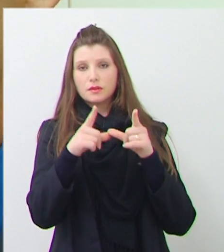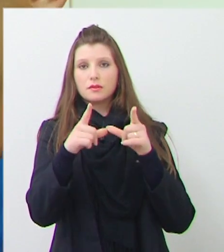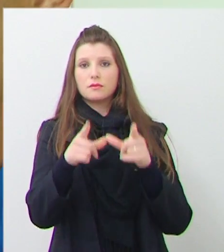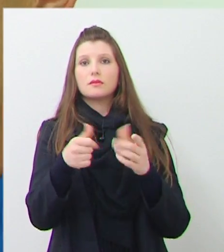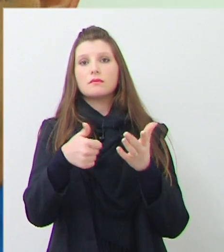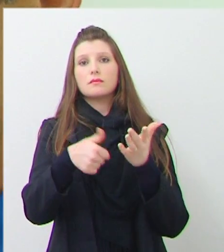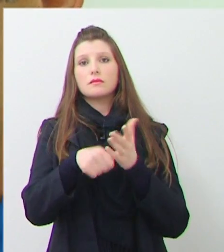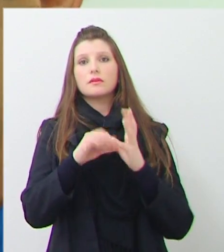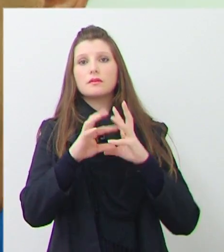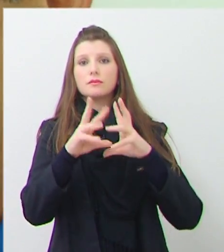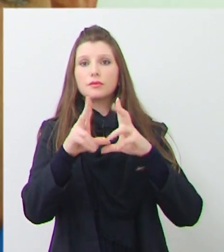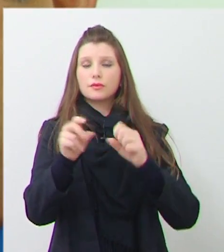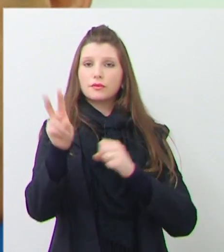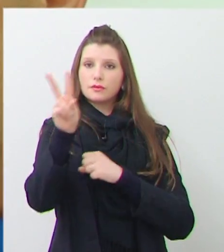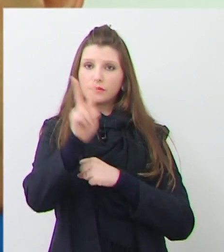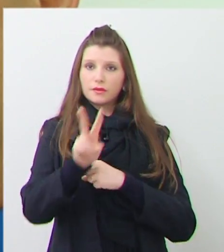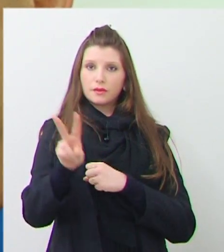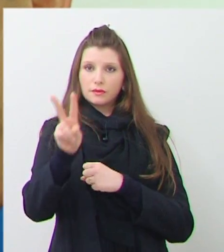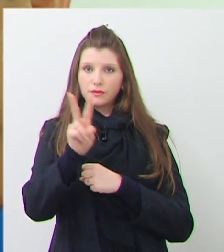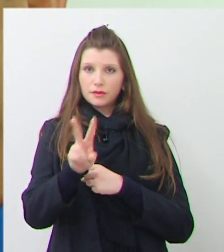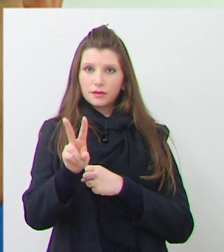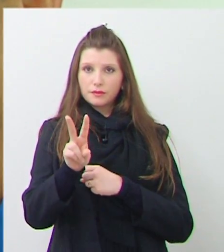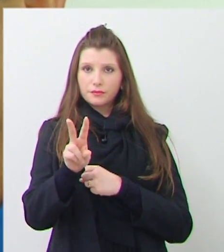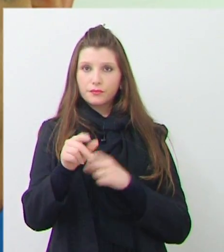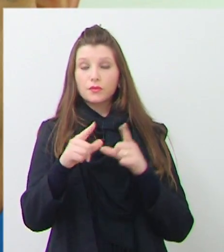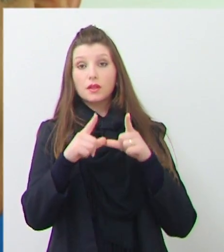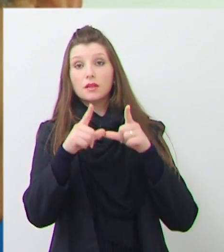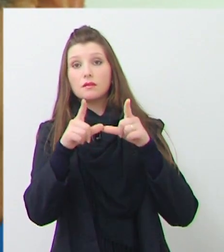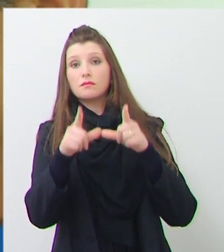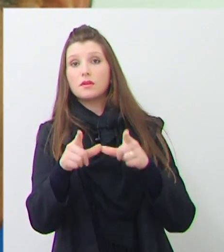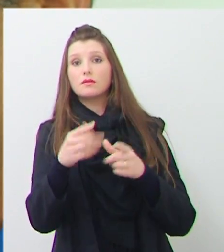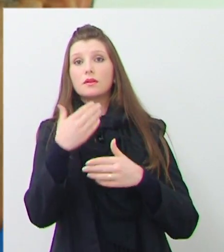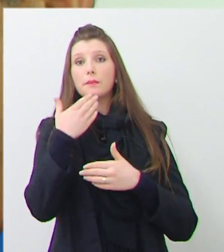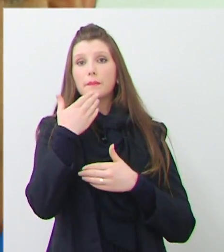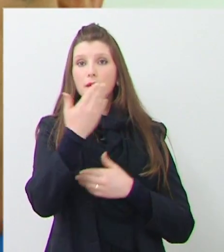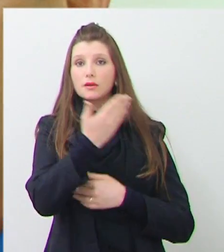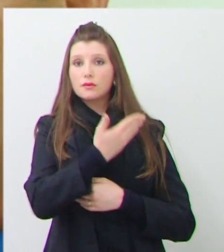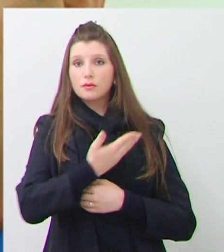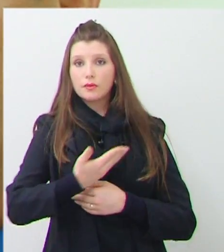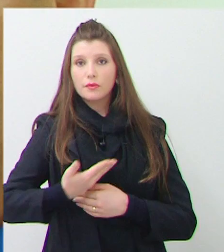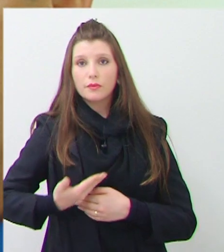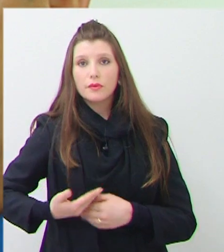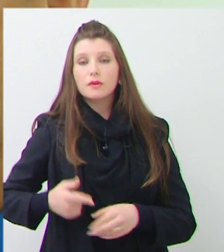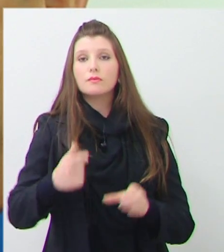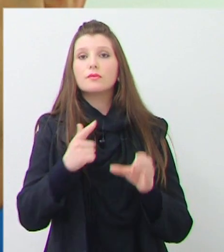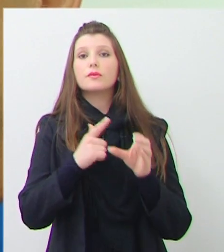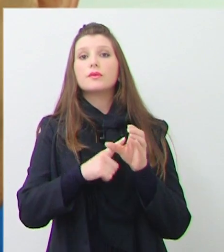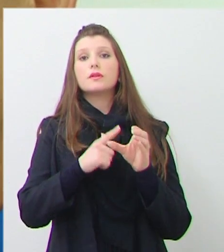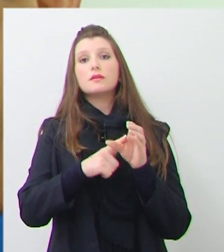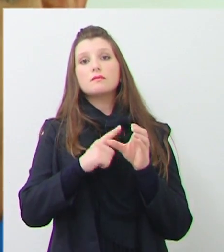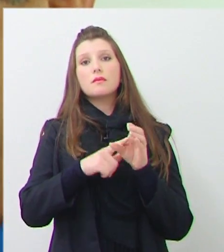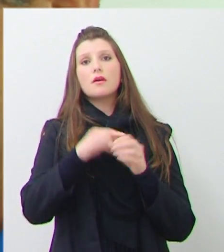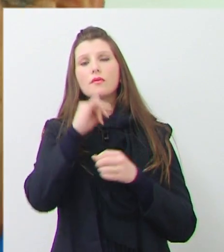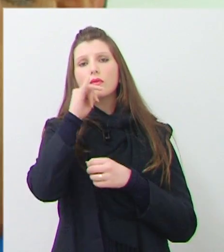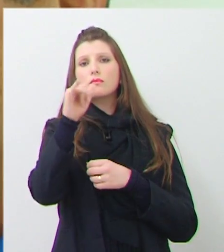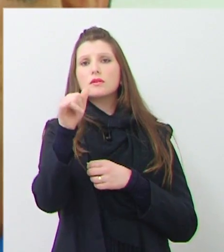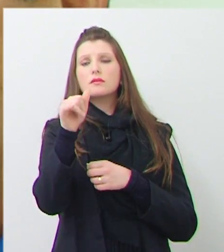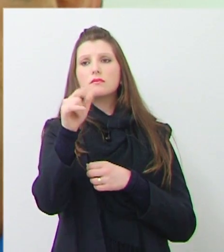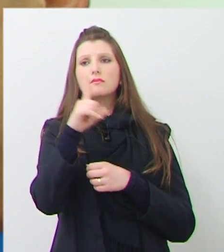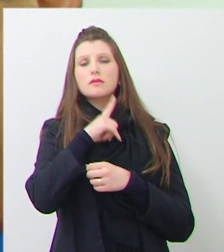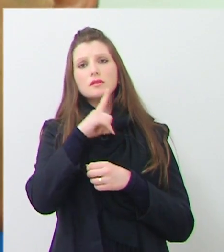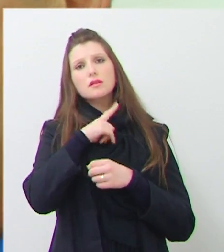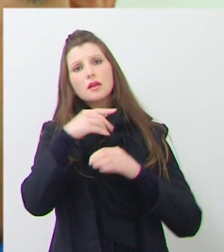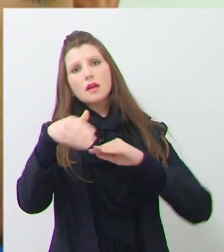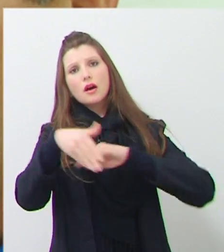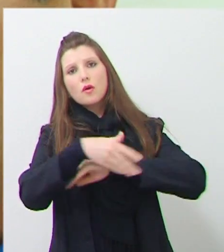por todos os vereadores, por unanimidade. Requerimento que pede ao governo municipal informações acerca da pavimentação, né,